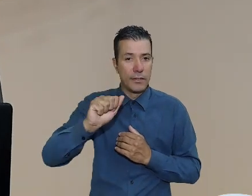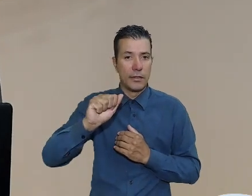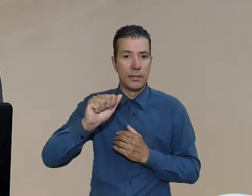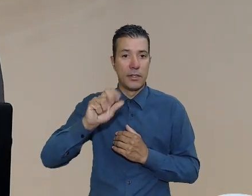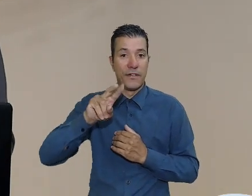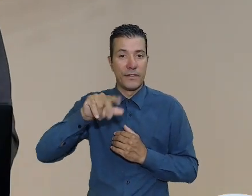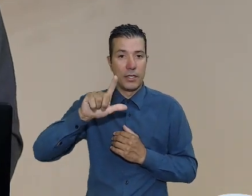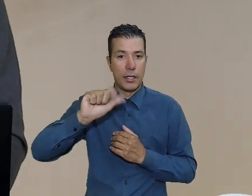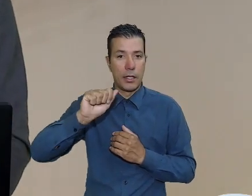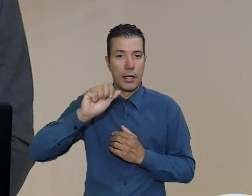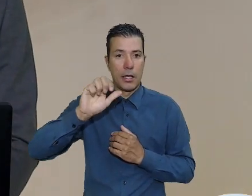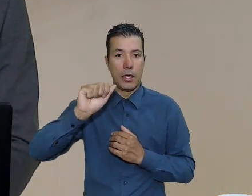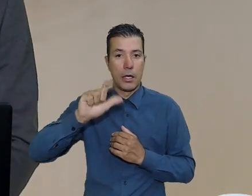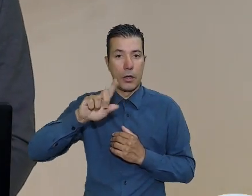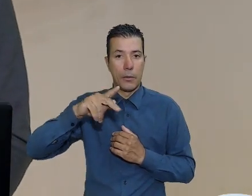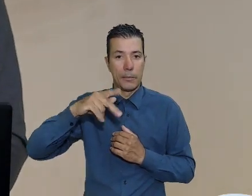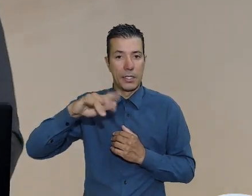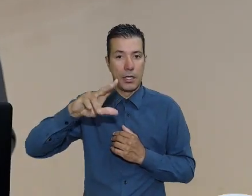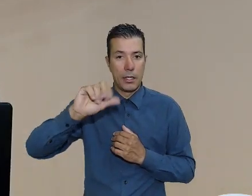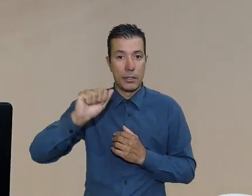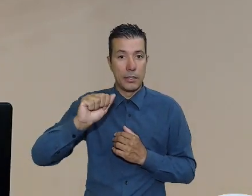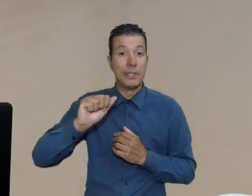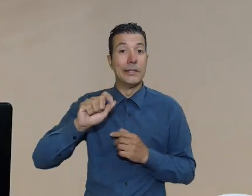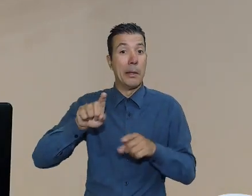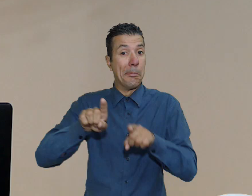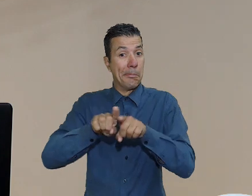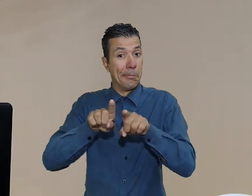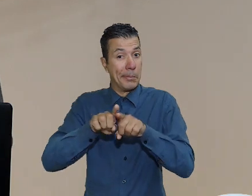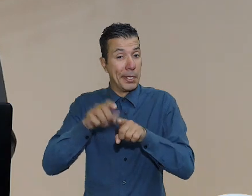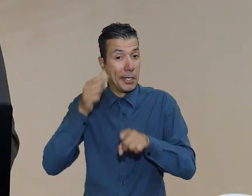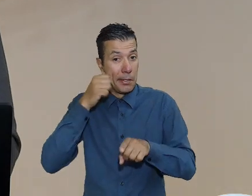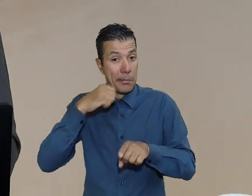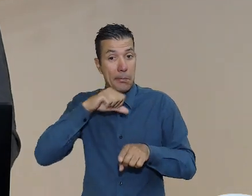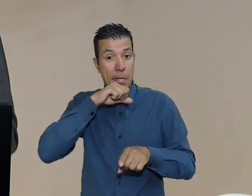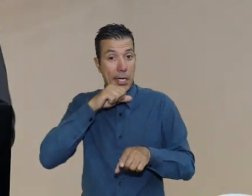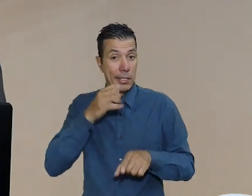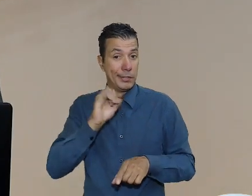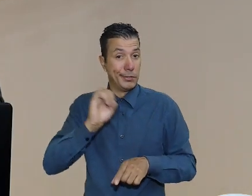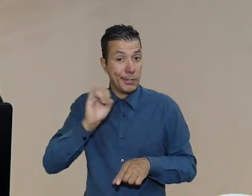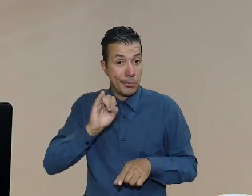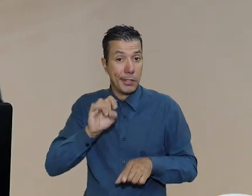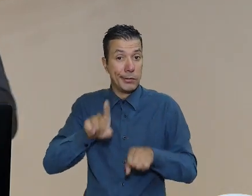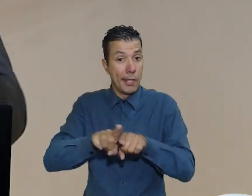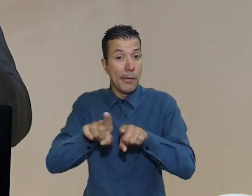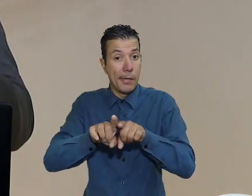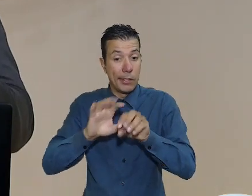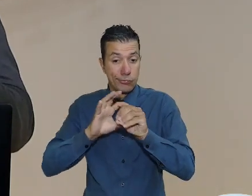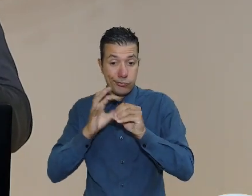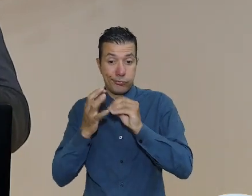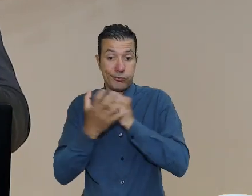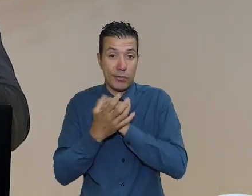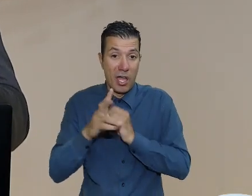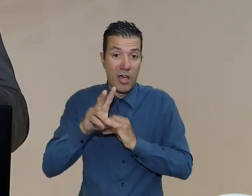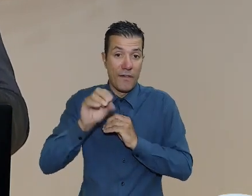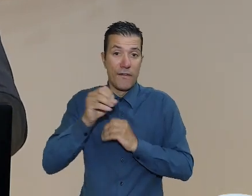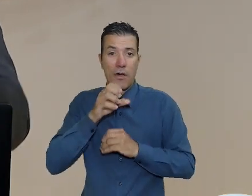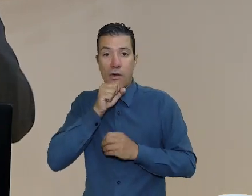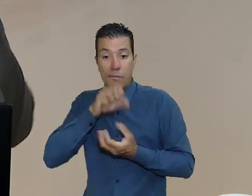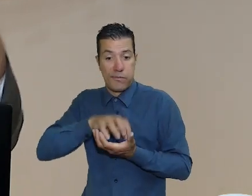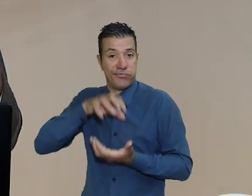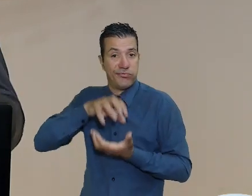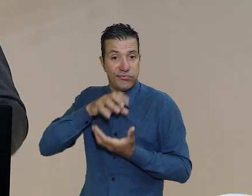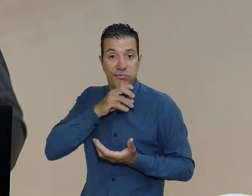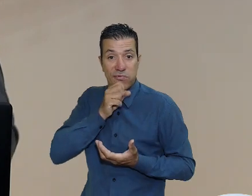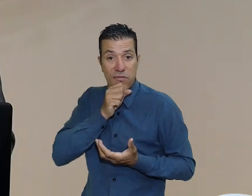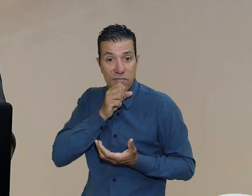Vila Alpina. Pai e irmão estão também contaminados. E o avô acabou falecendo devido a todas